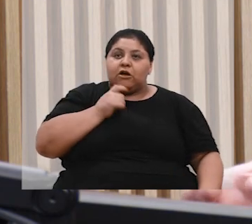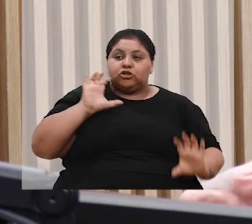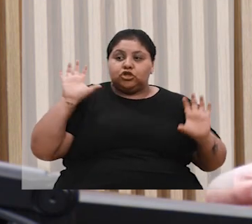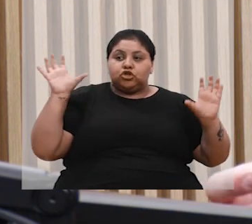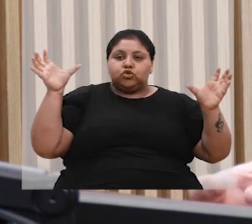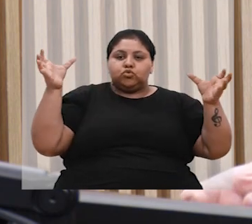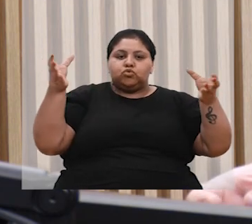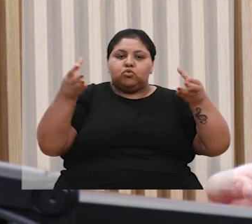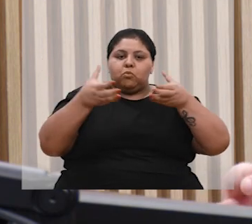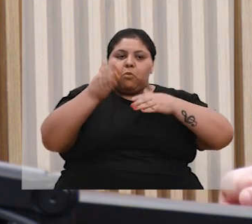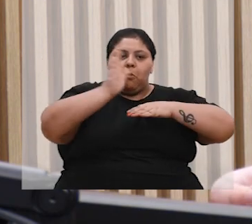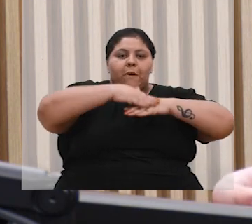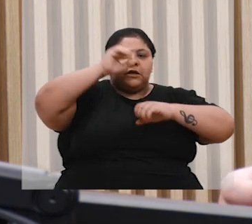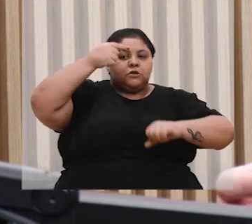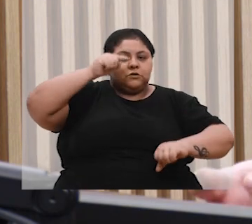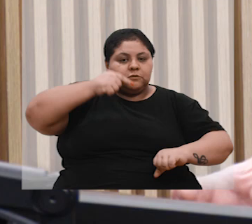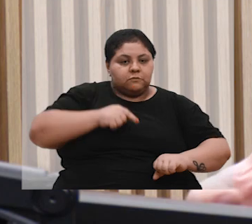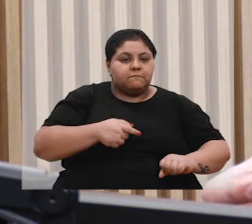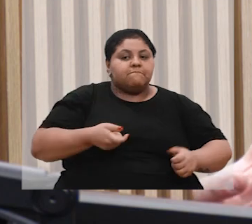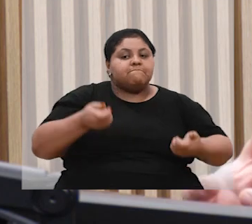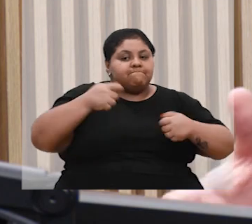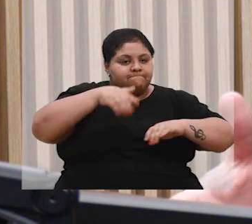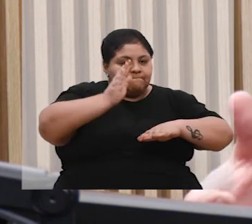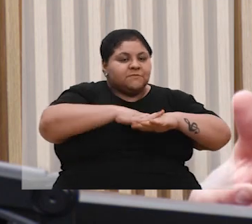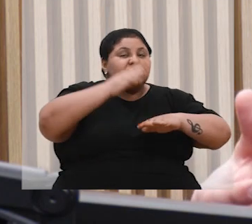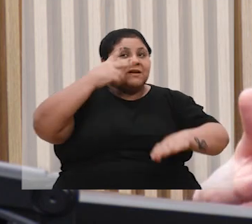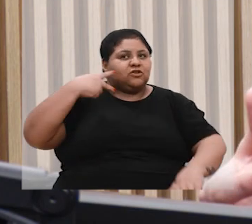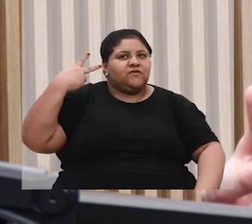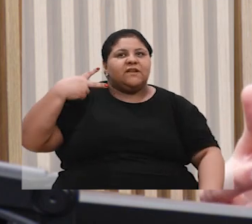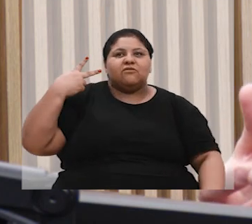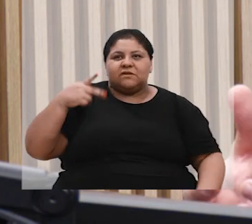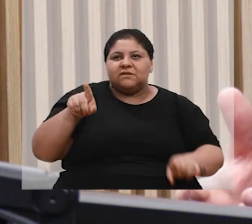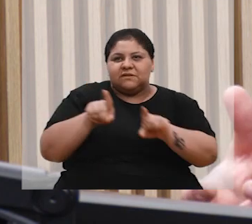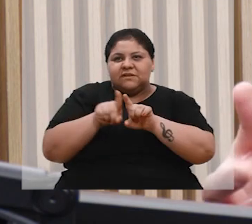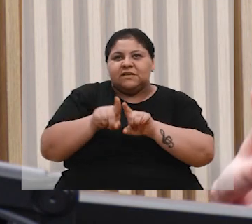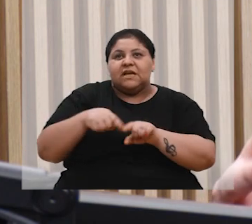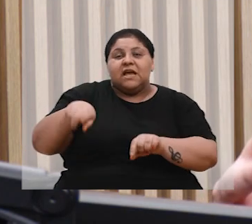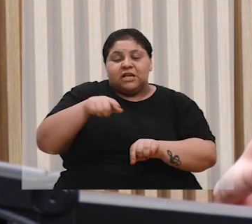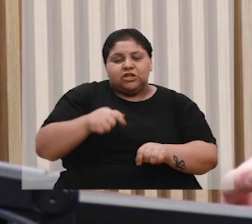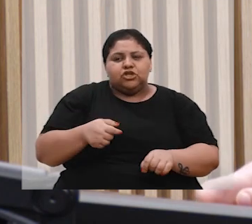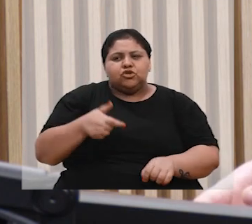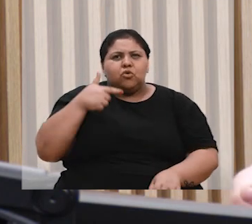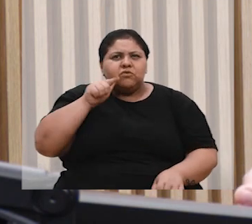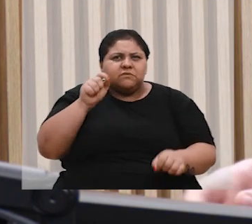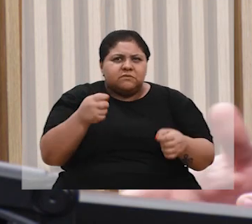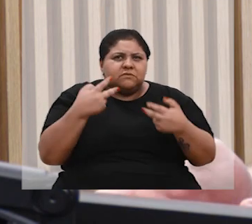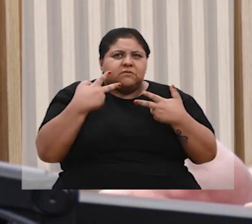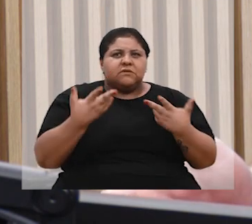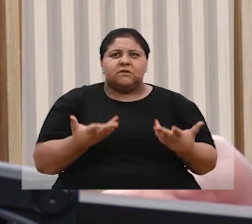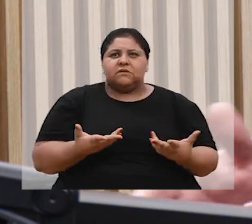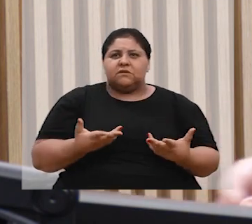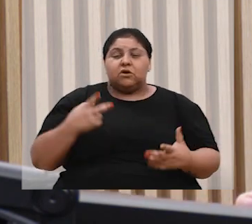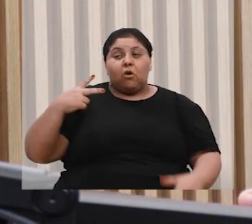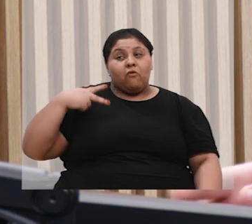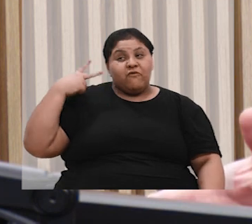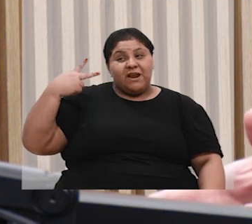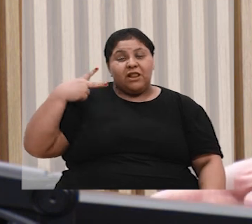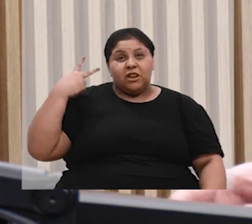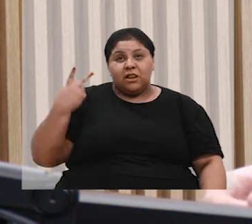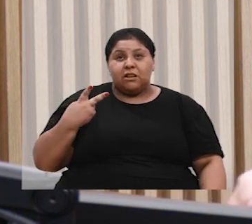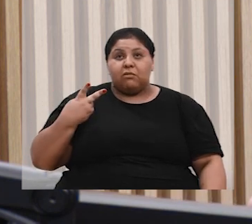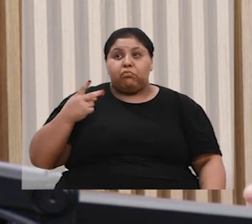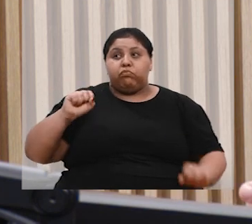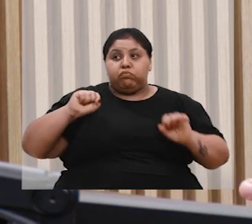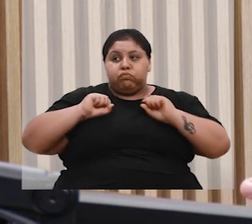essa rede mais complexa vai também exigindo mais dos vereadores. A gente já consegue perceber um espectro